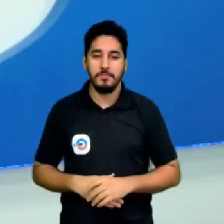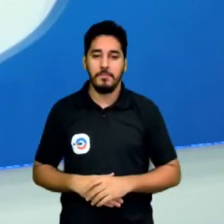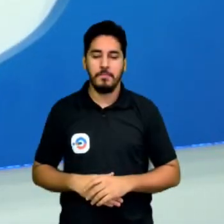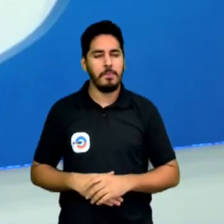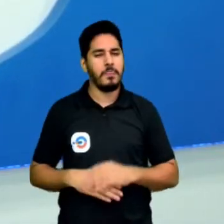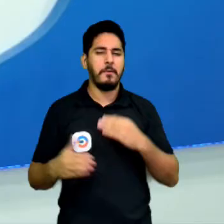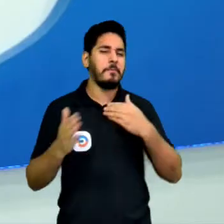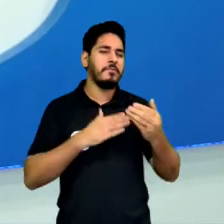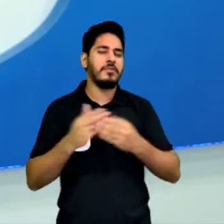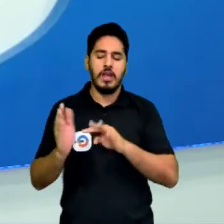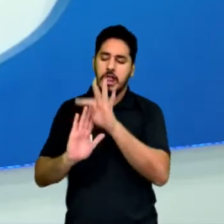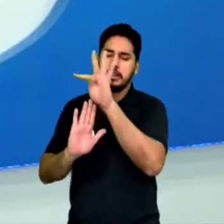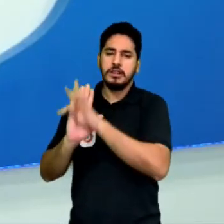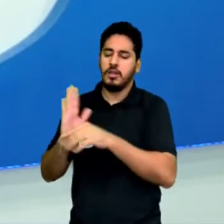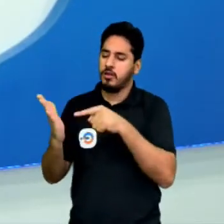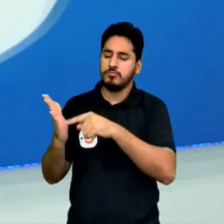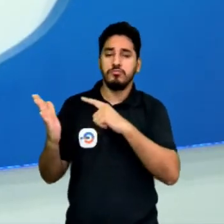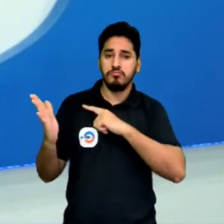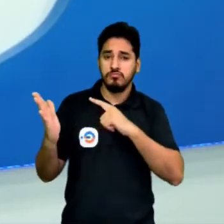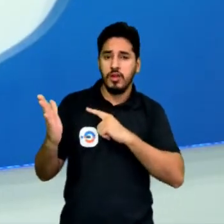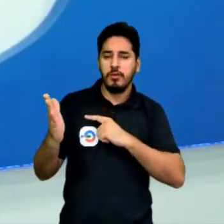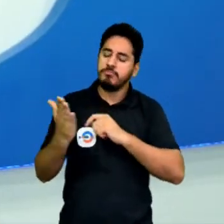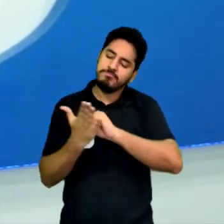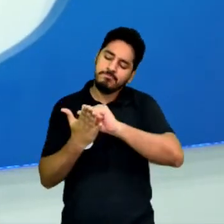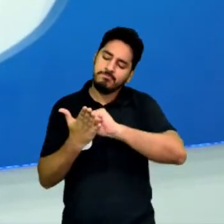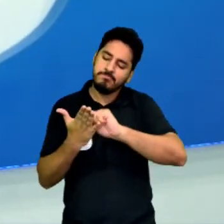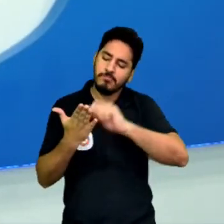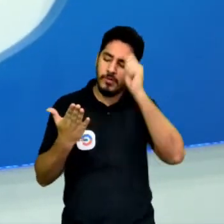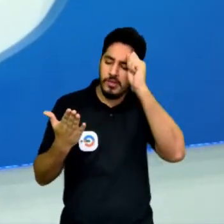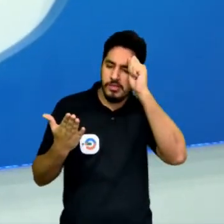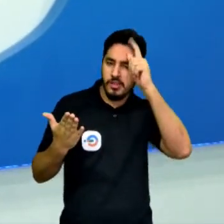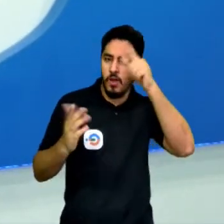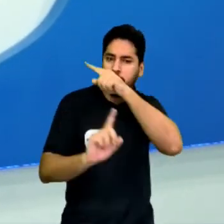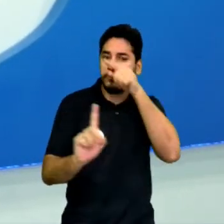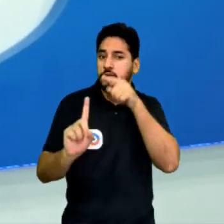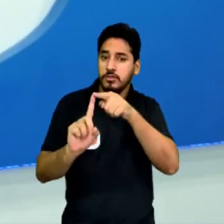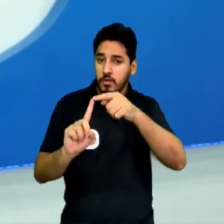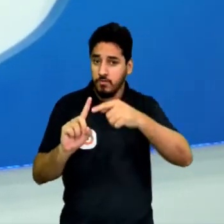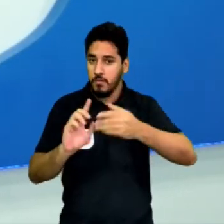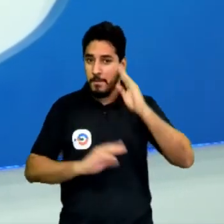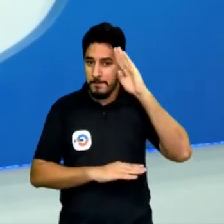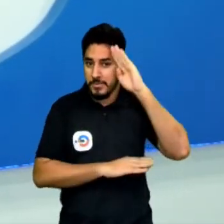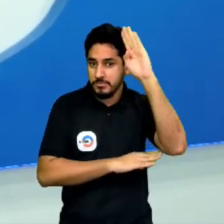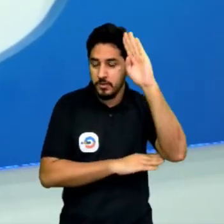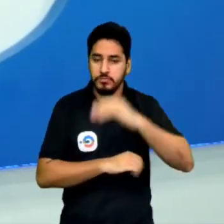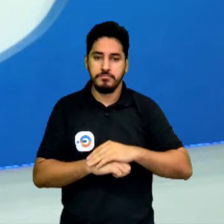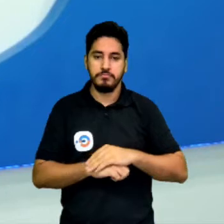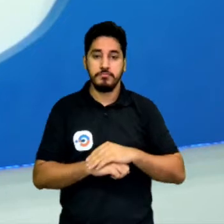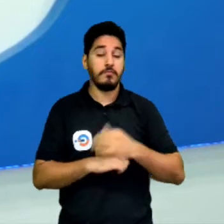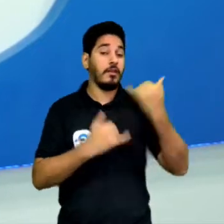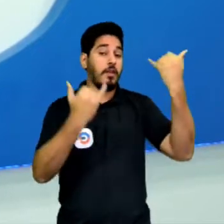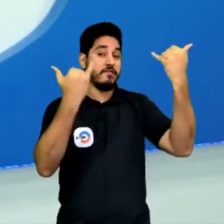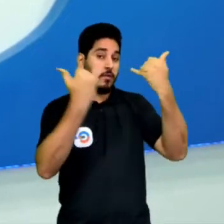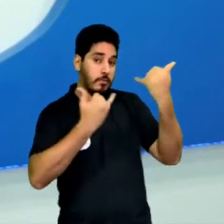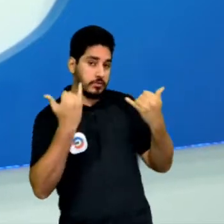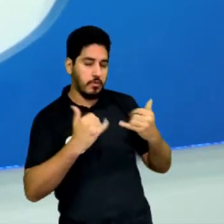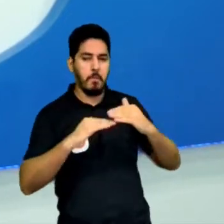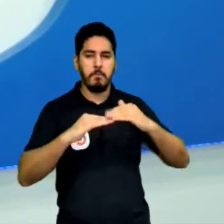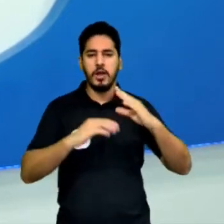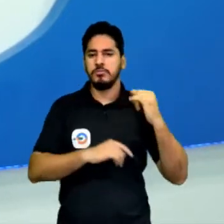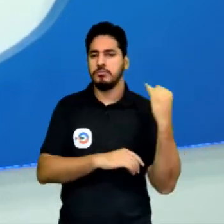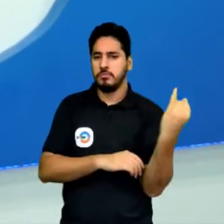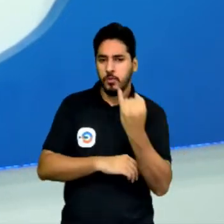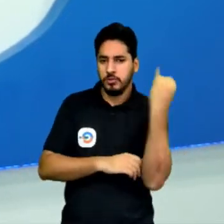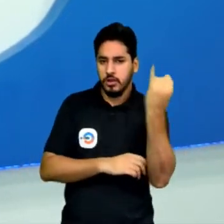Qualquer texto é construído com a finalidade de transmitir uma ideia principal. São as informações que têm mais relevância.